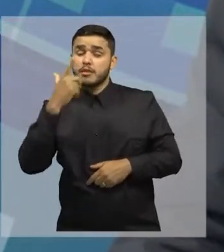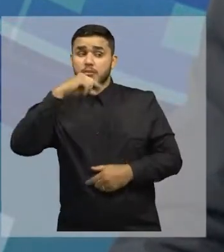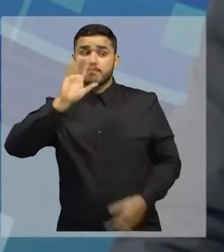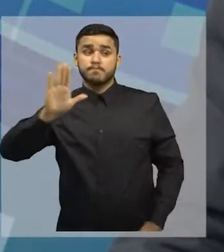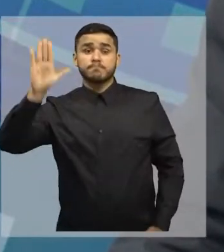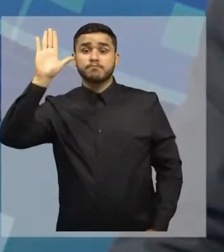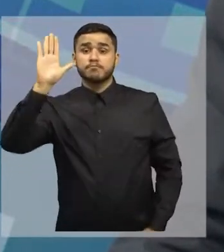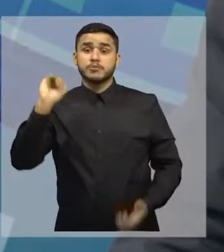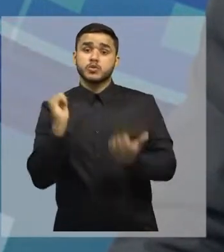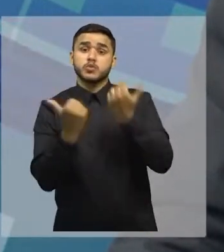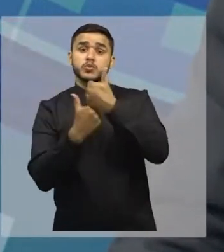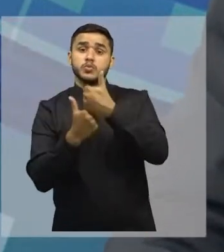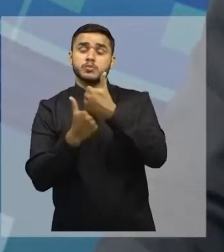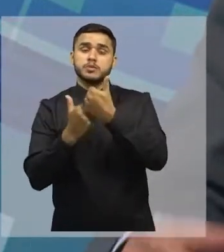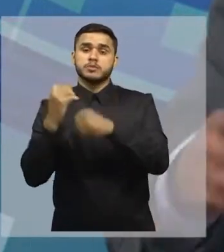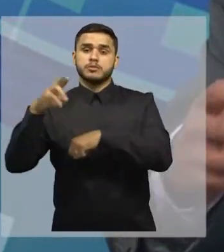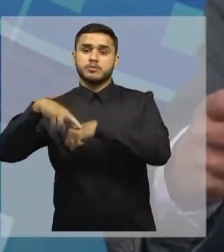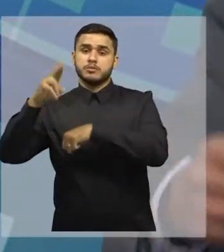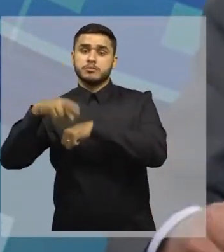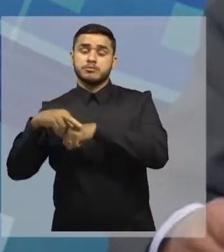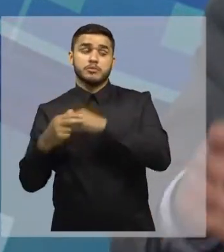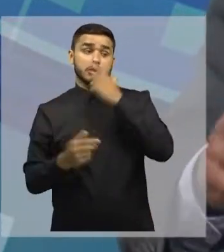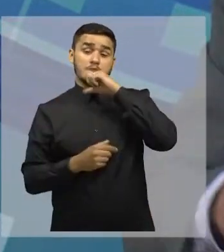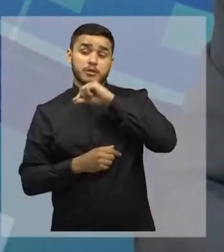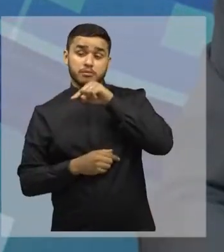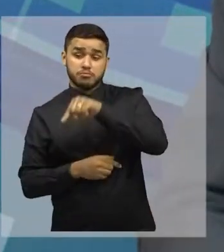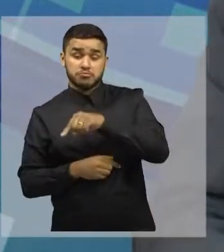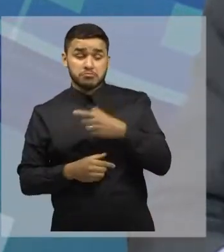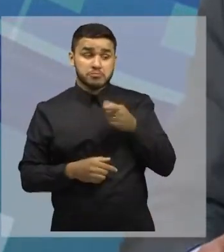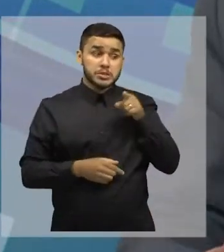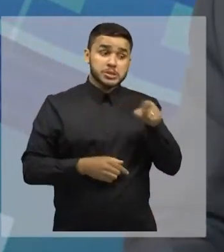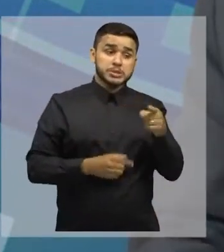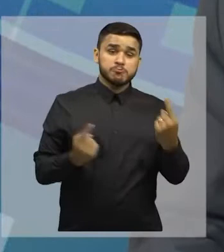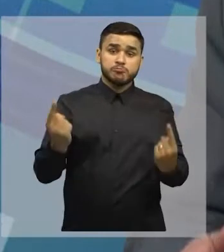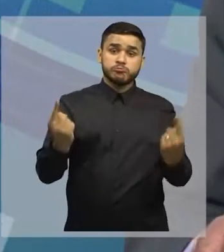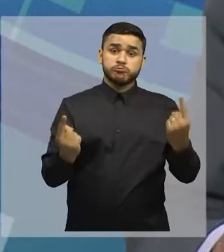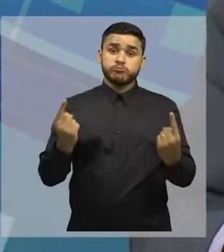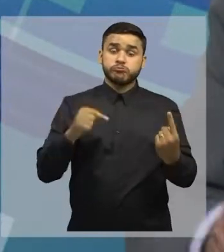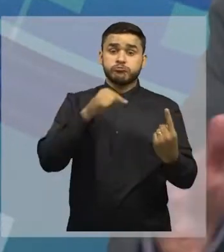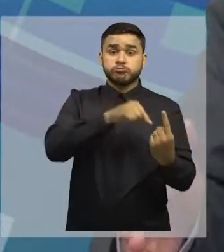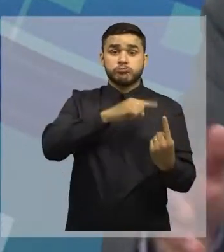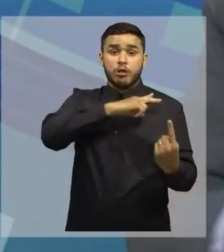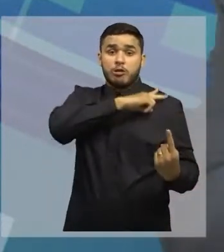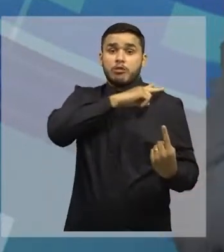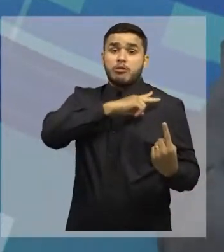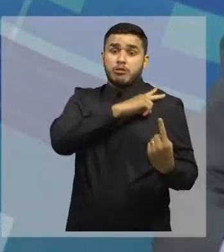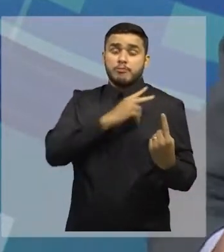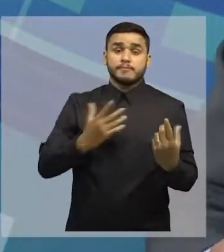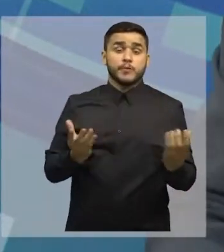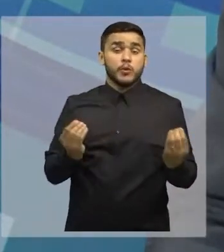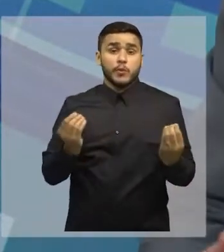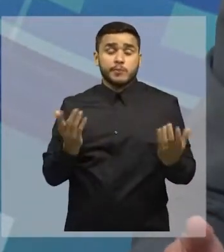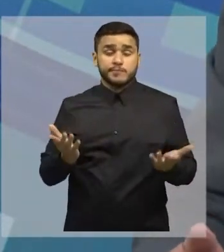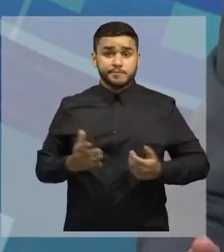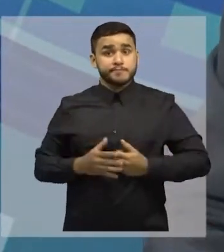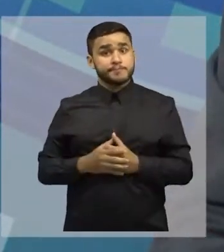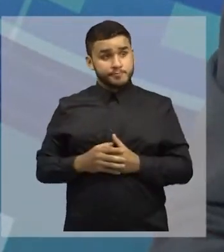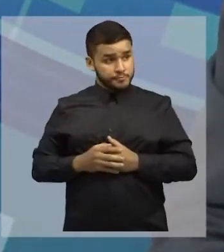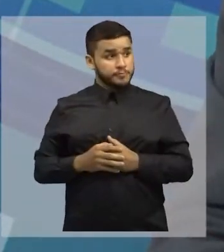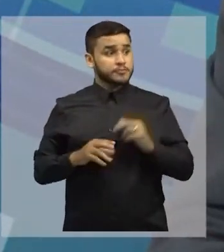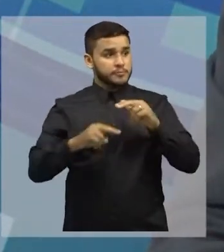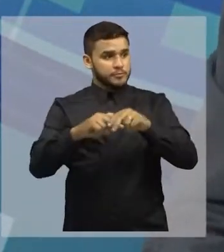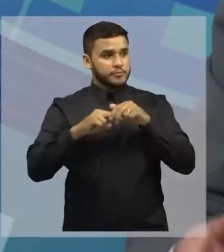política, uma perda de capacidade de partidos tradicionais de densidade eleitoral, como o próprio